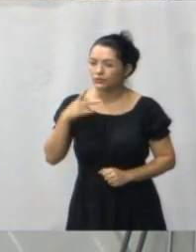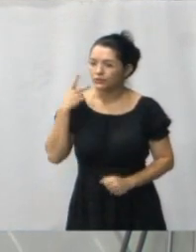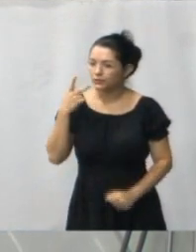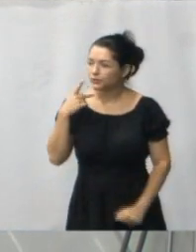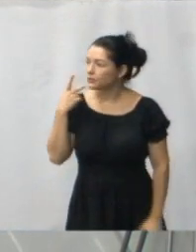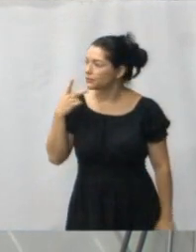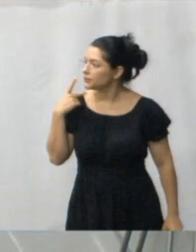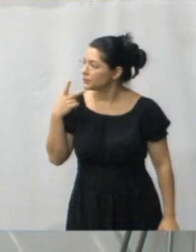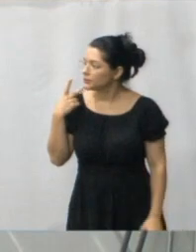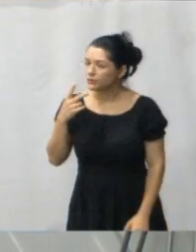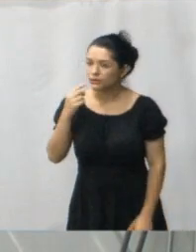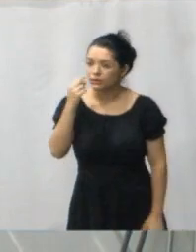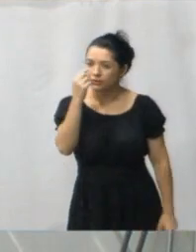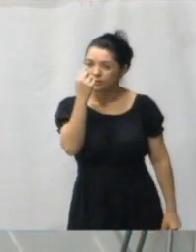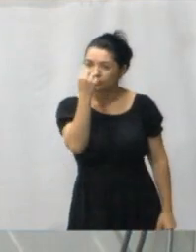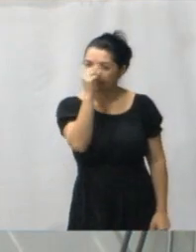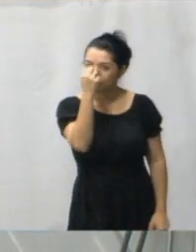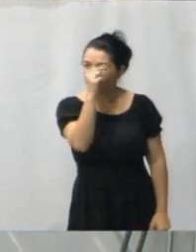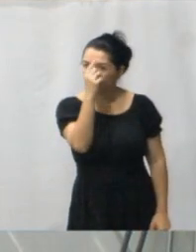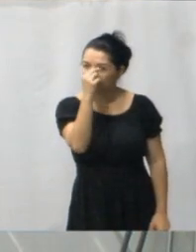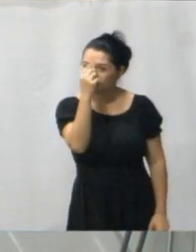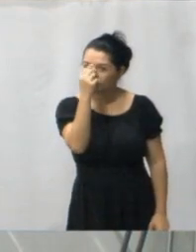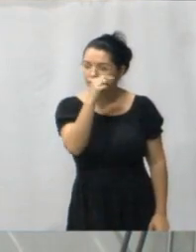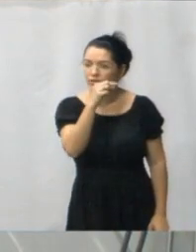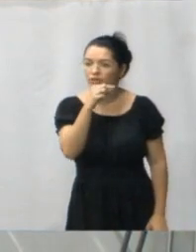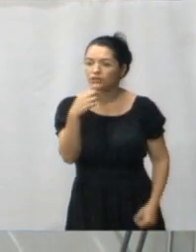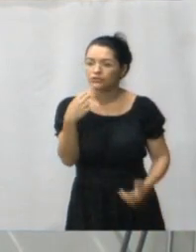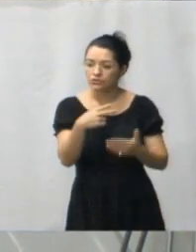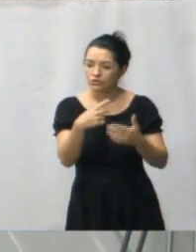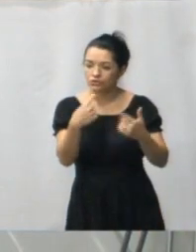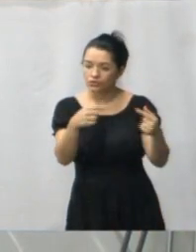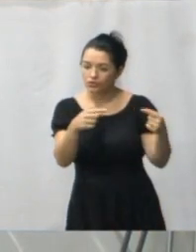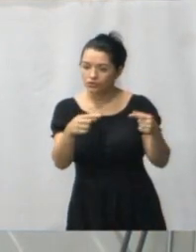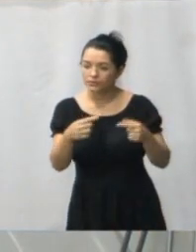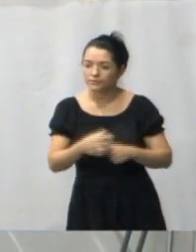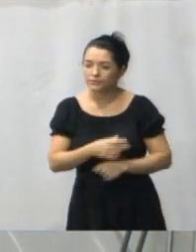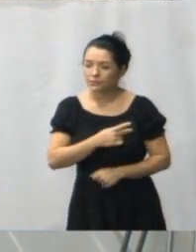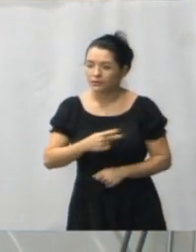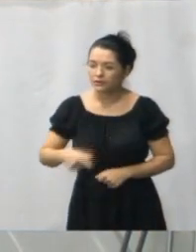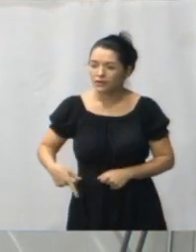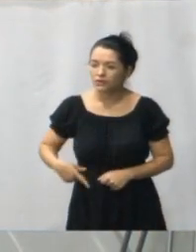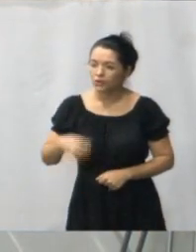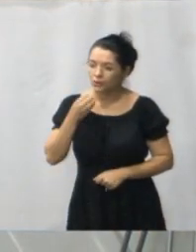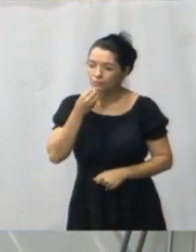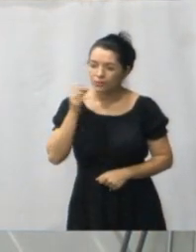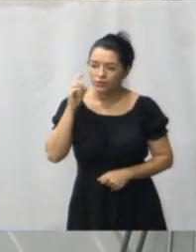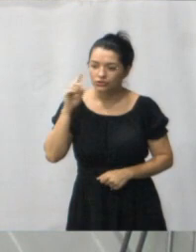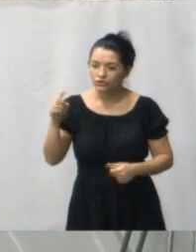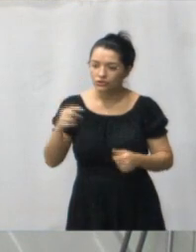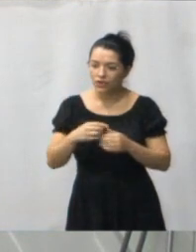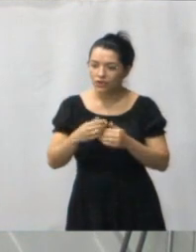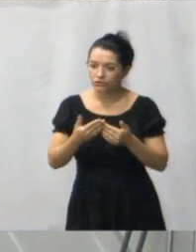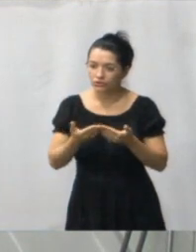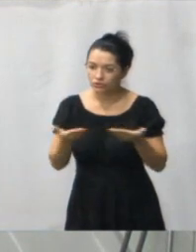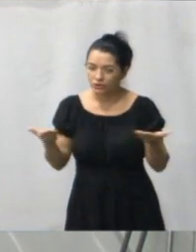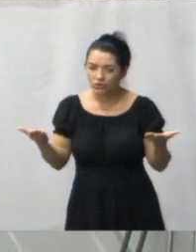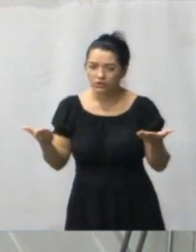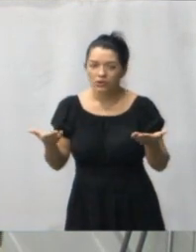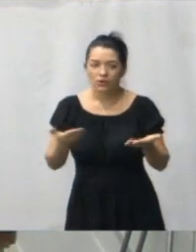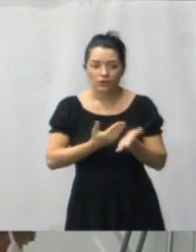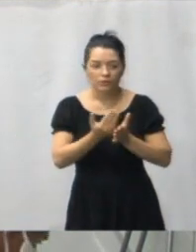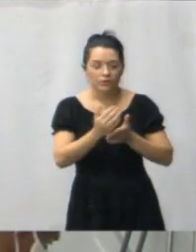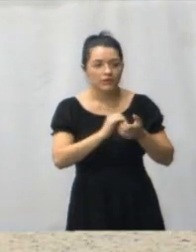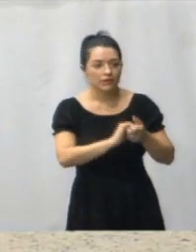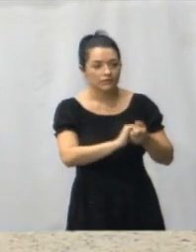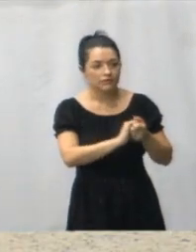a matéria. Presidente, bom dia a todos. Quero começar aqui saudando a Guarda Municipal através do